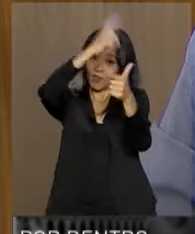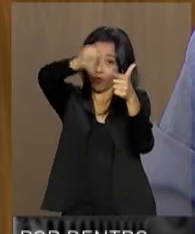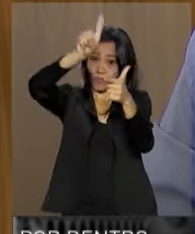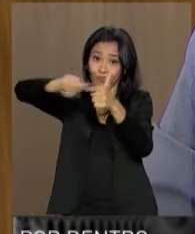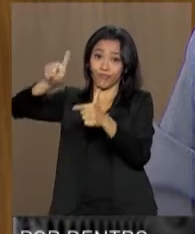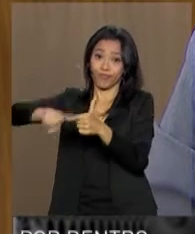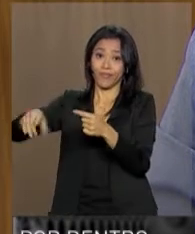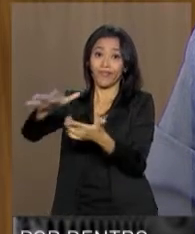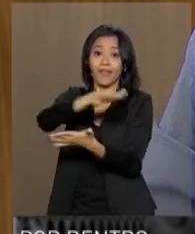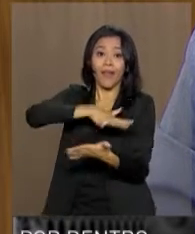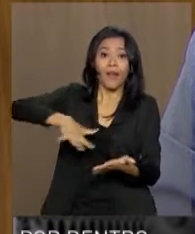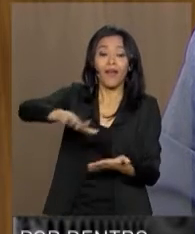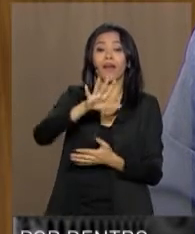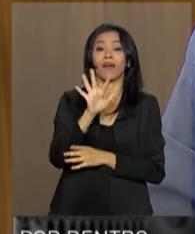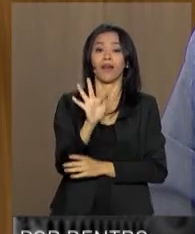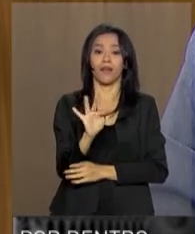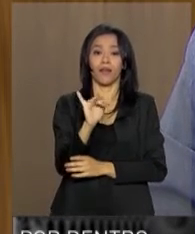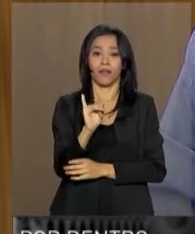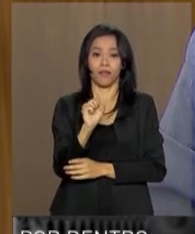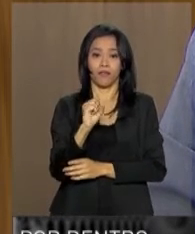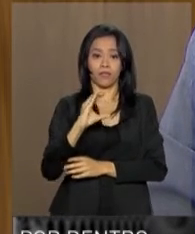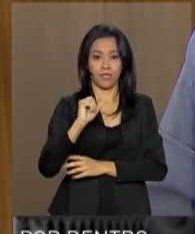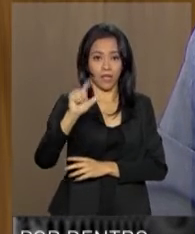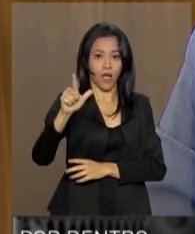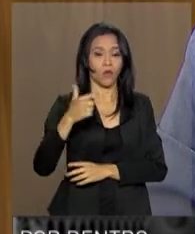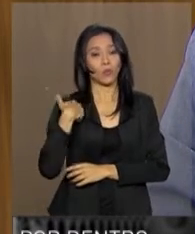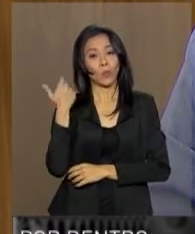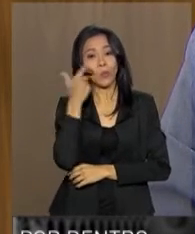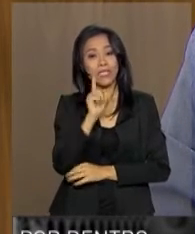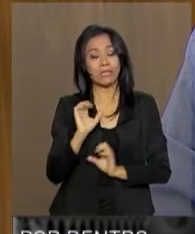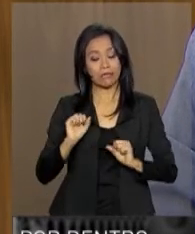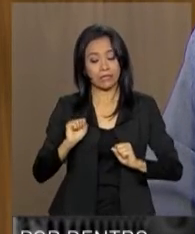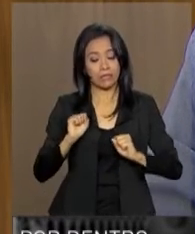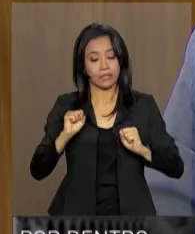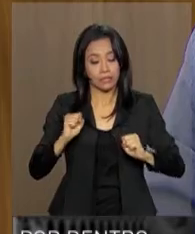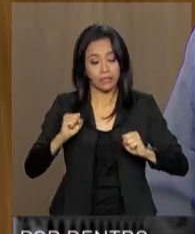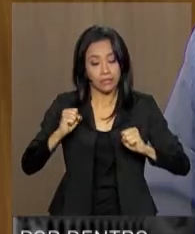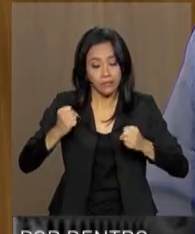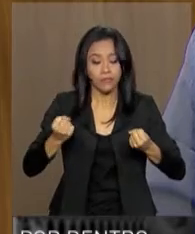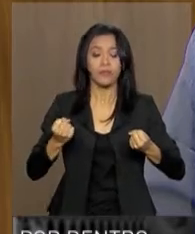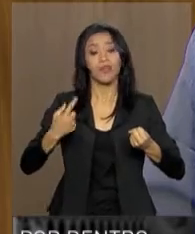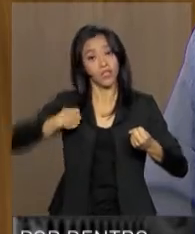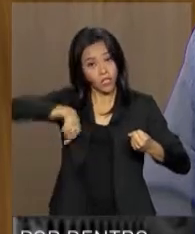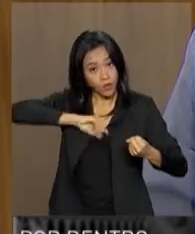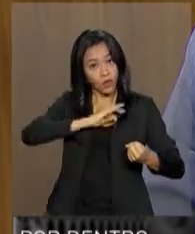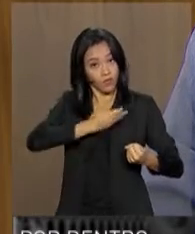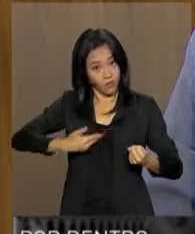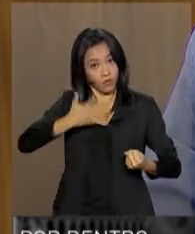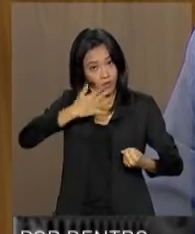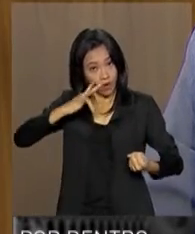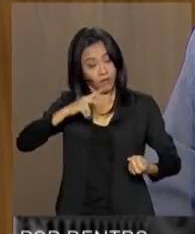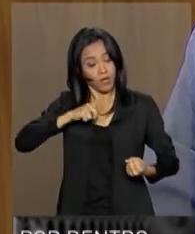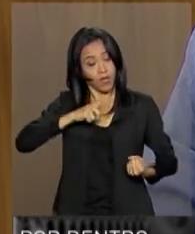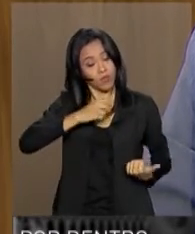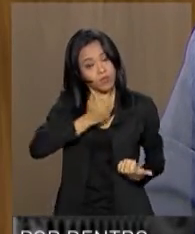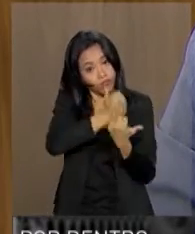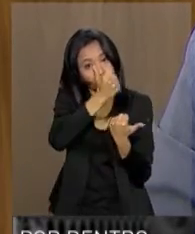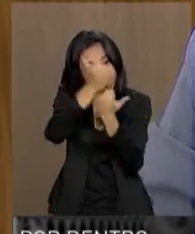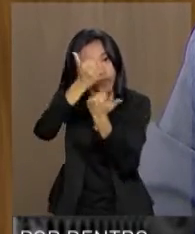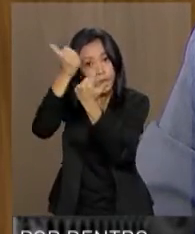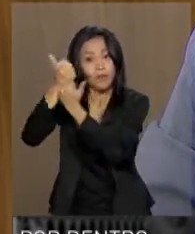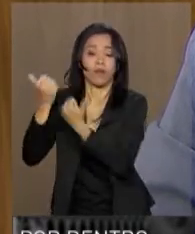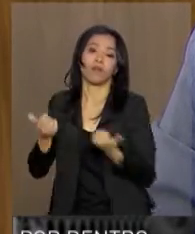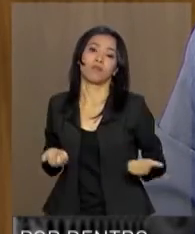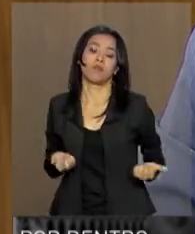que ele está buscando se recompor mas dentro do possível a gente tem buscado auxiliar o o nosso nosso é o nosso grande